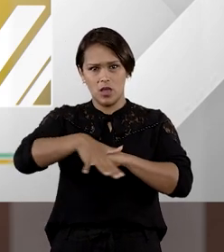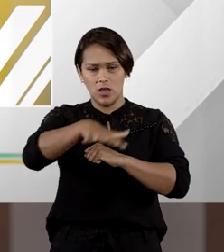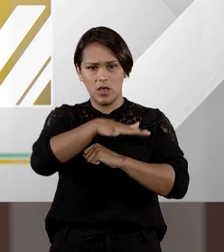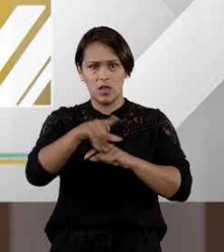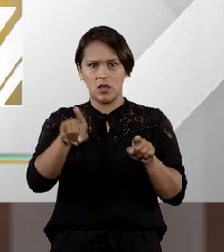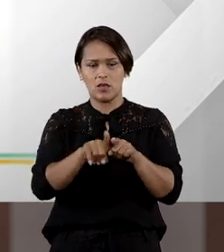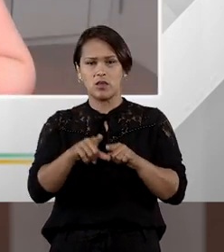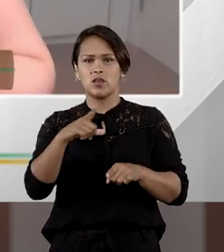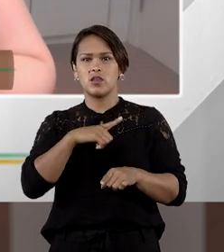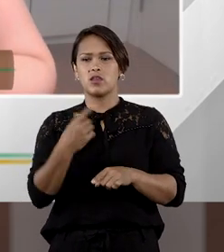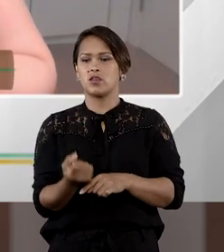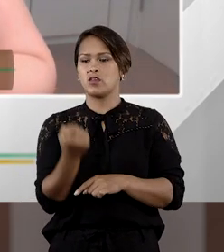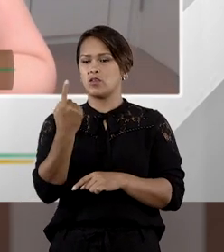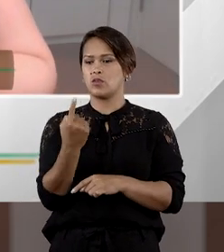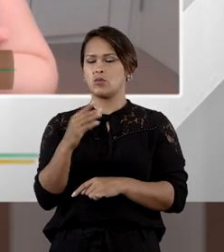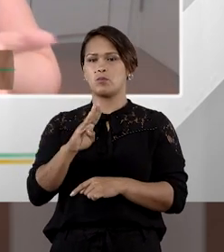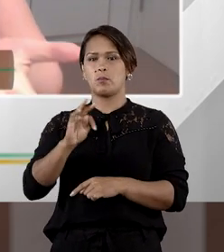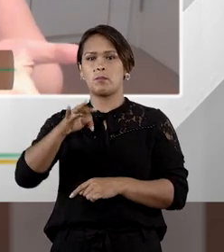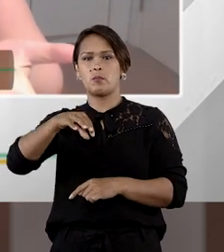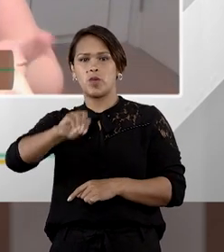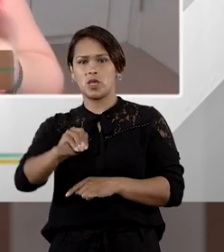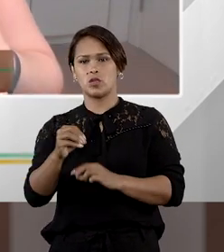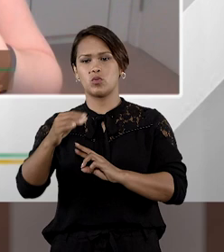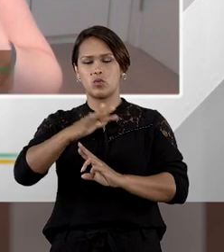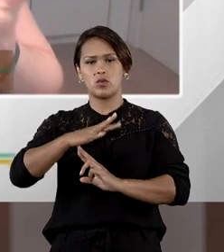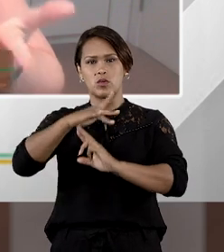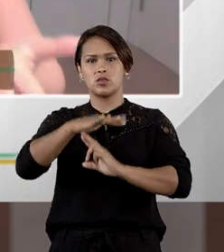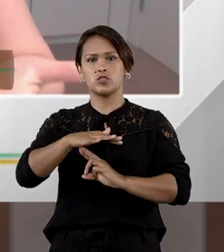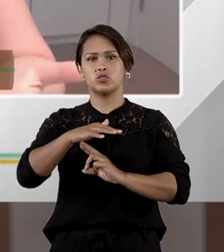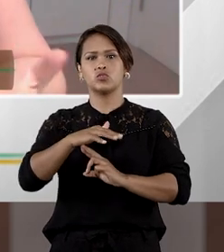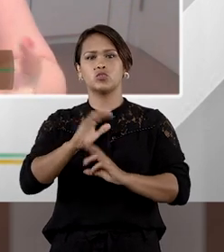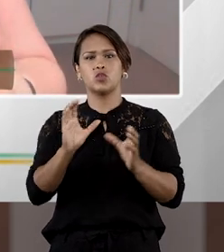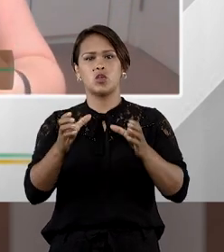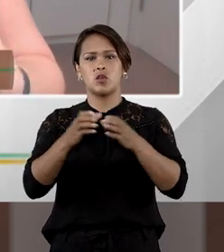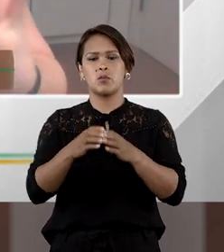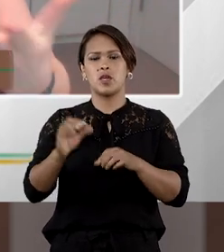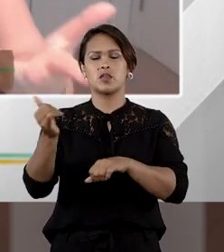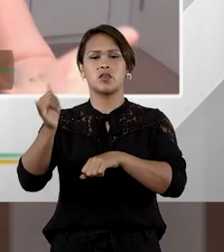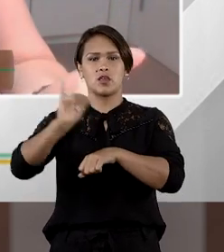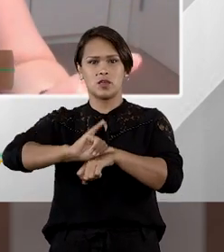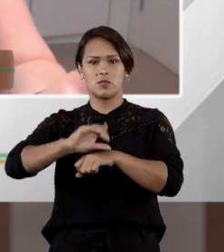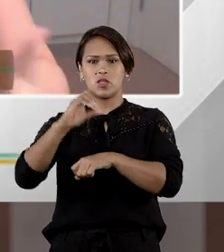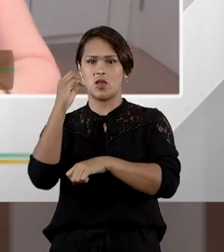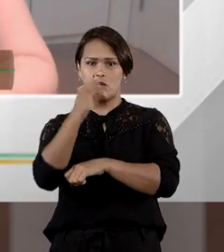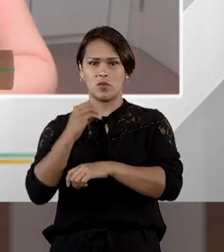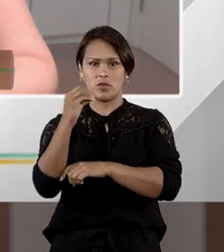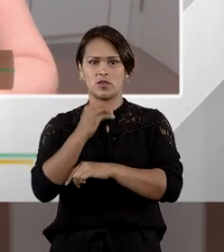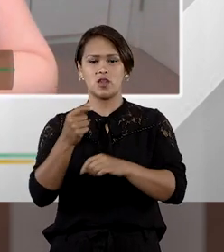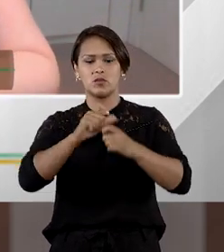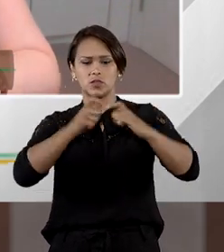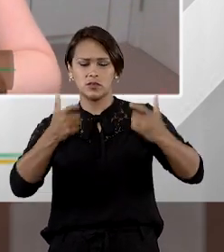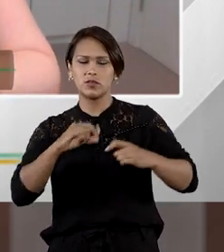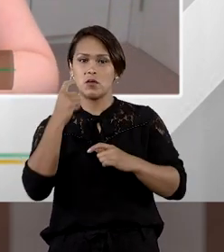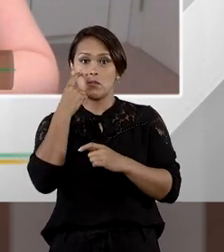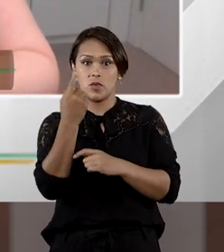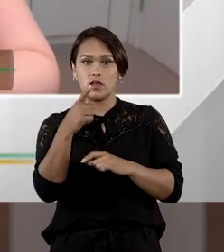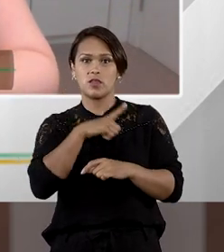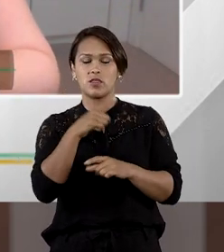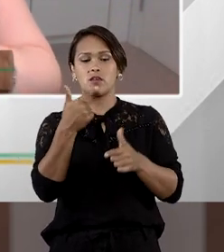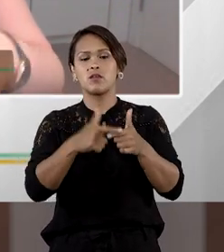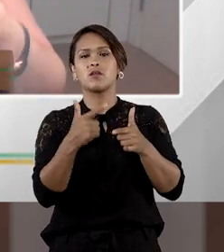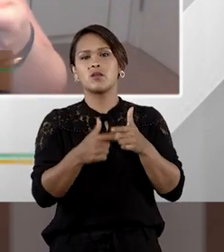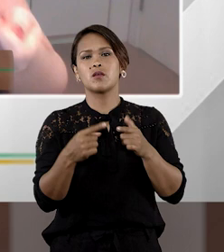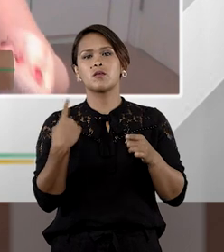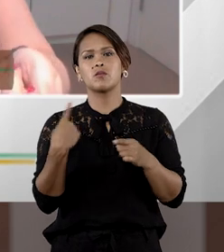pouco, houve um caso de Bento Gonçalves, Rio Grande do Sul, uma comarca perto de Porto Alegre, então uma comarca grande, interessante. E houve um